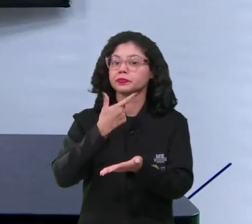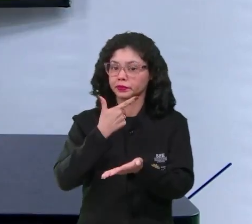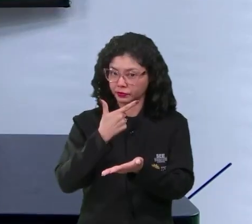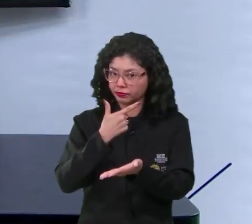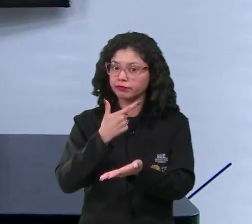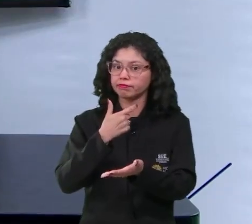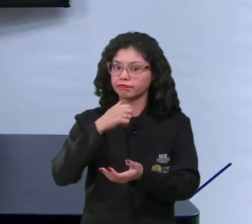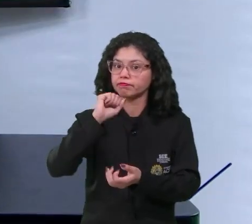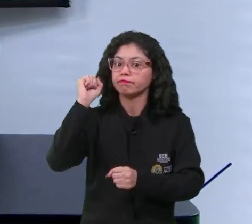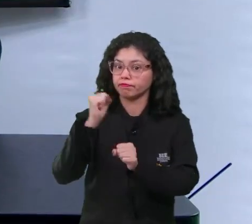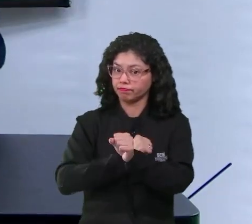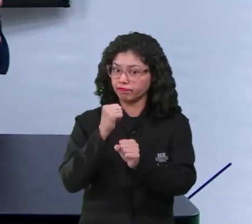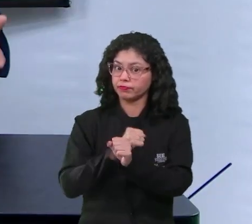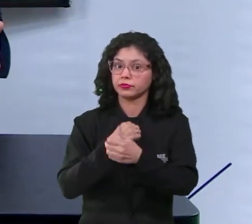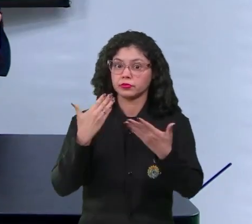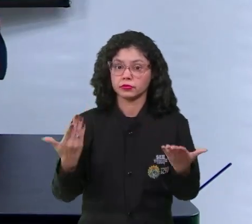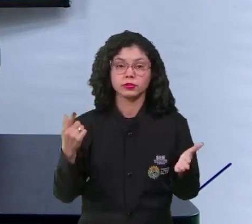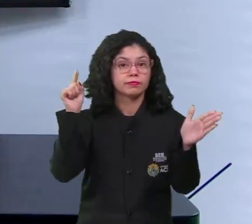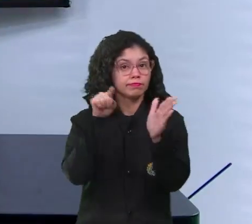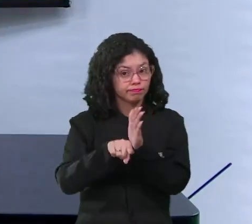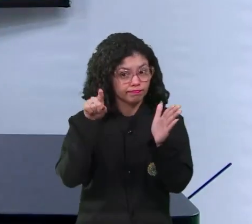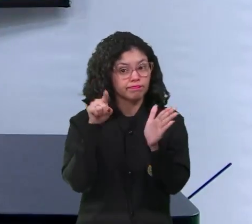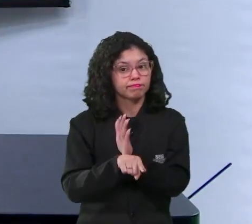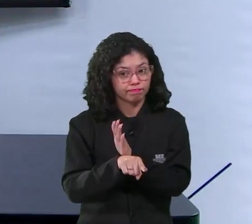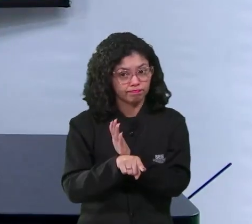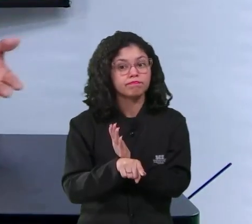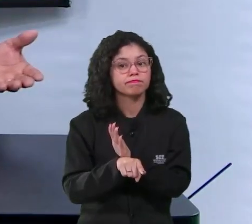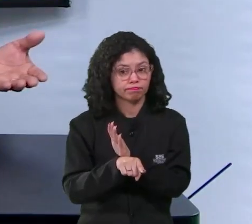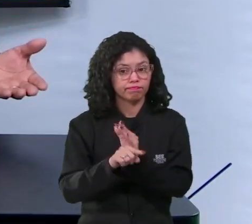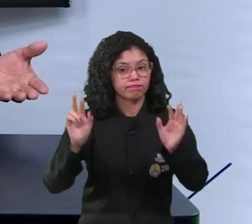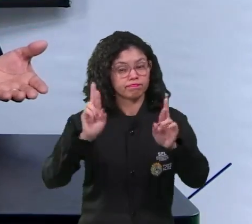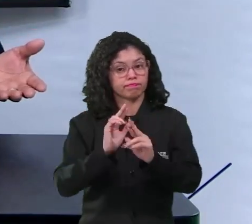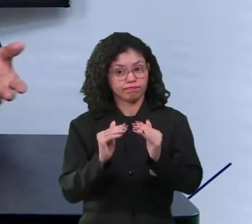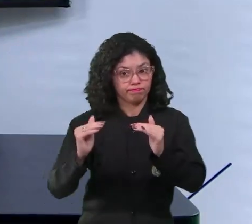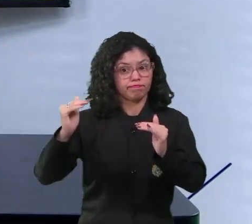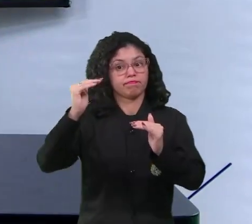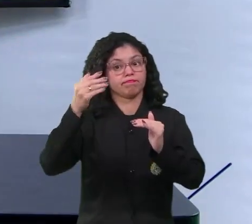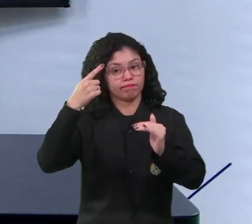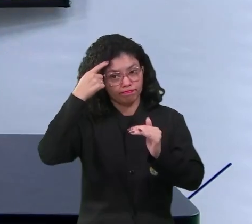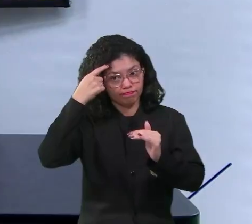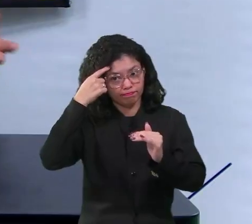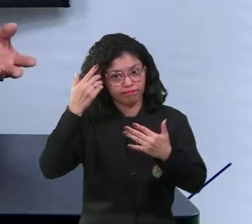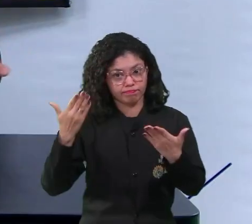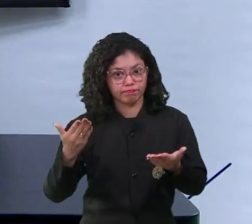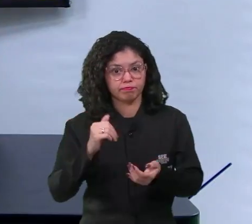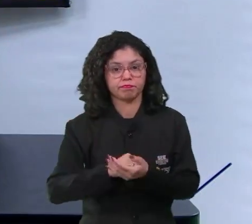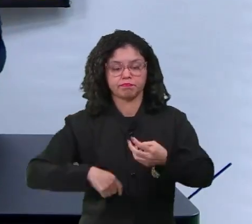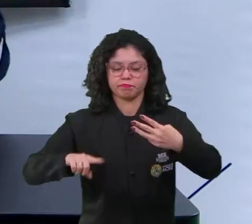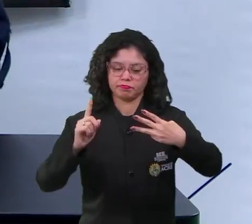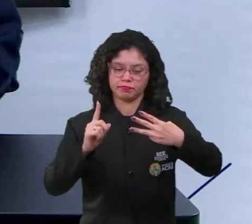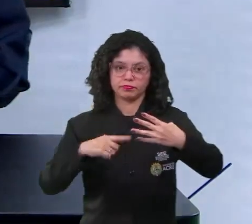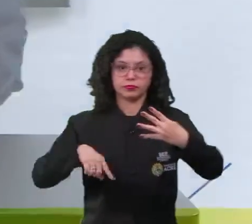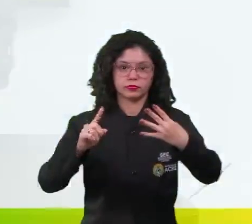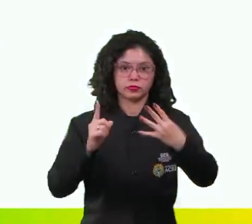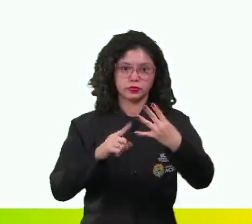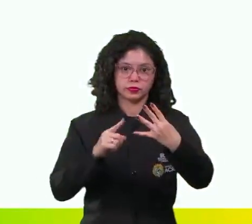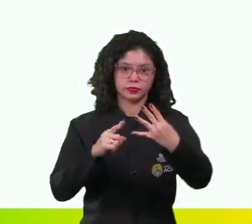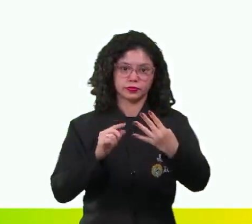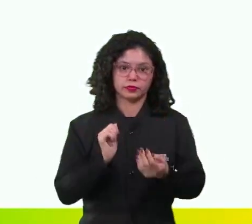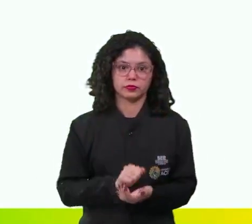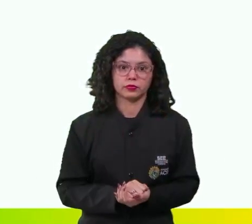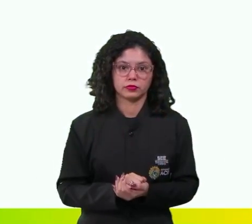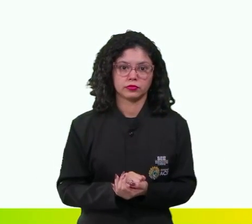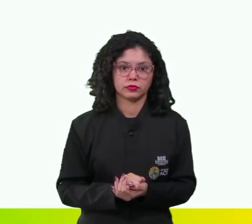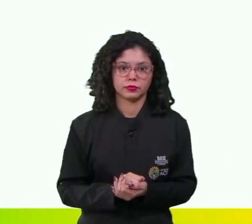ser fabricado? Então, essa é uma questão que é relevante. Bom, num terceiro momento, nós temos aí a questão